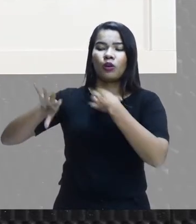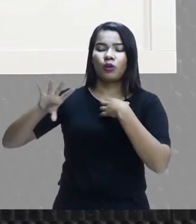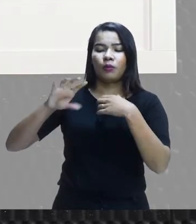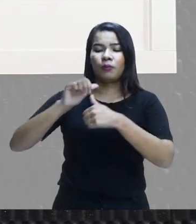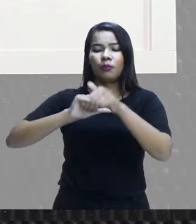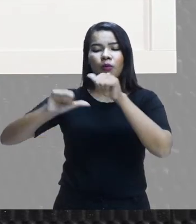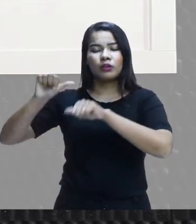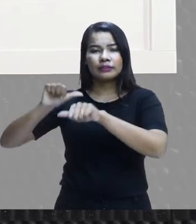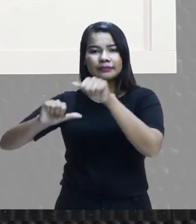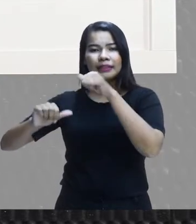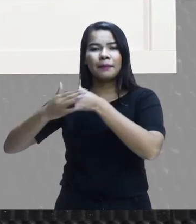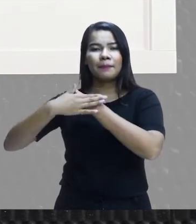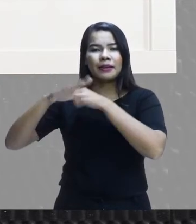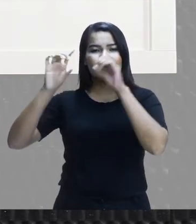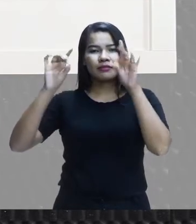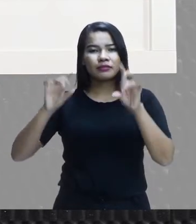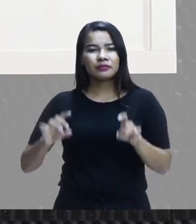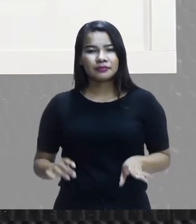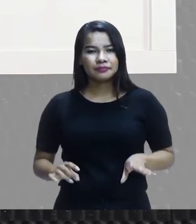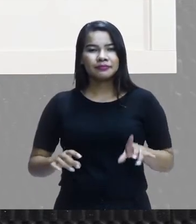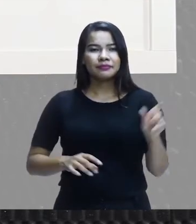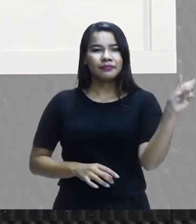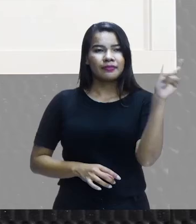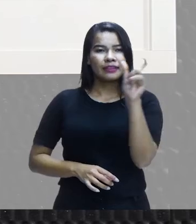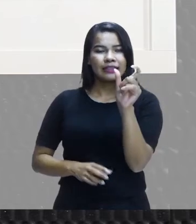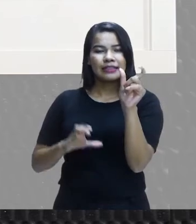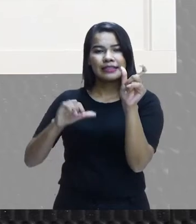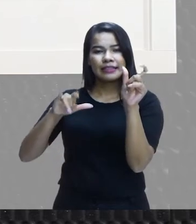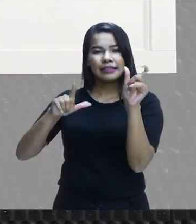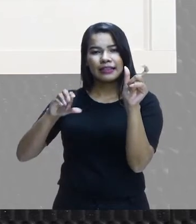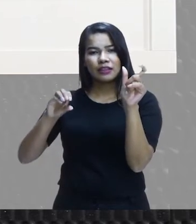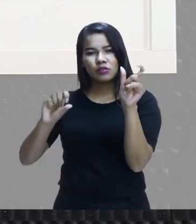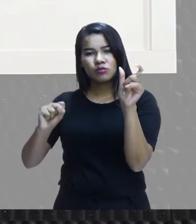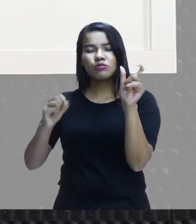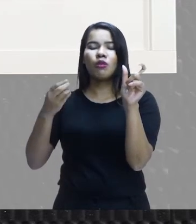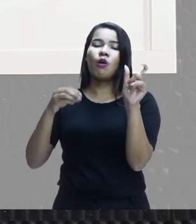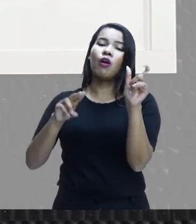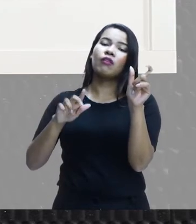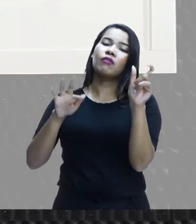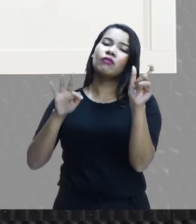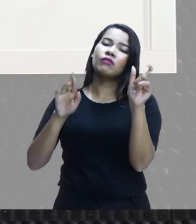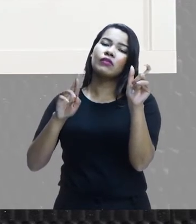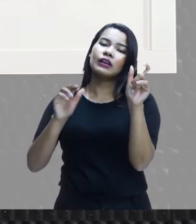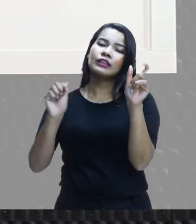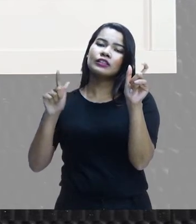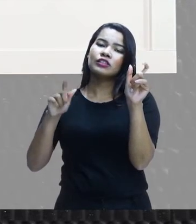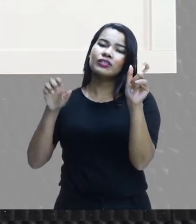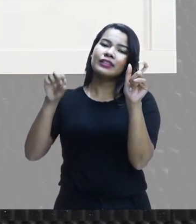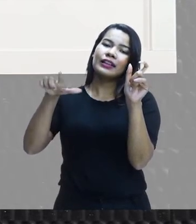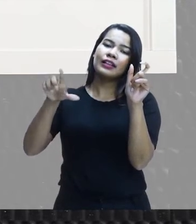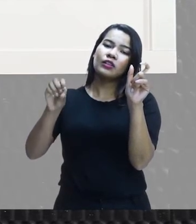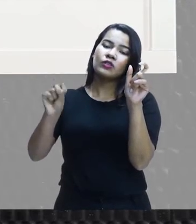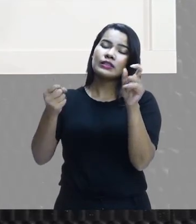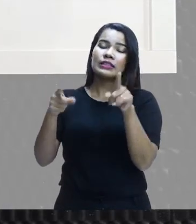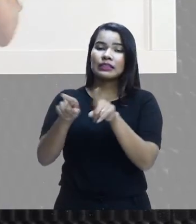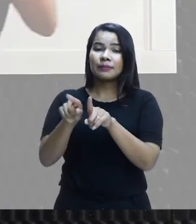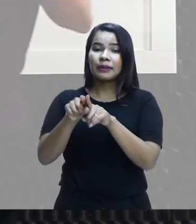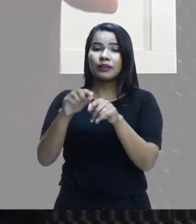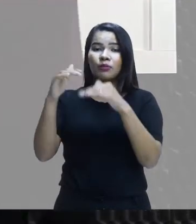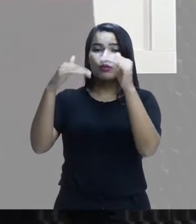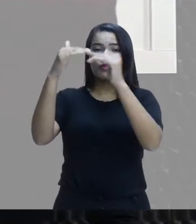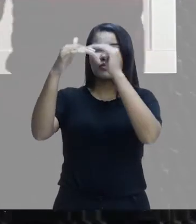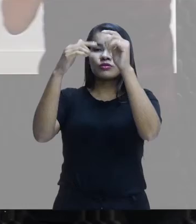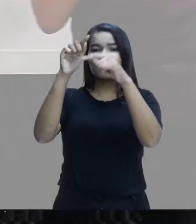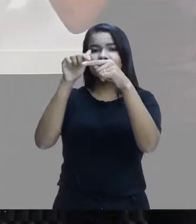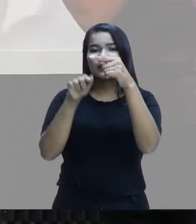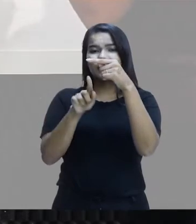principais funções do centríolo é formar cílios e flagelos, tal que além, é claro, do processo de divisão celular. E